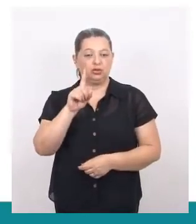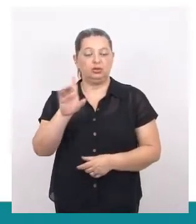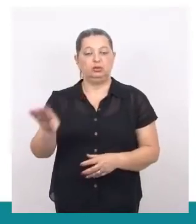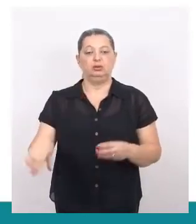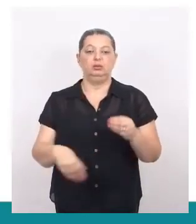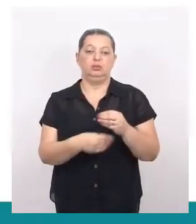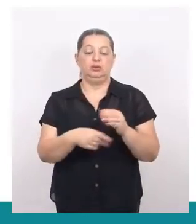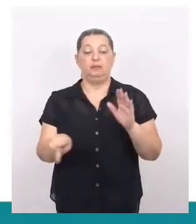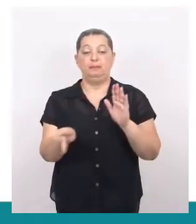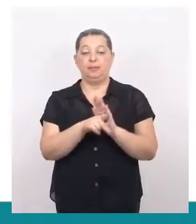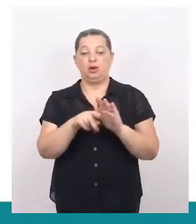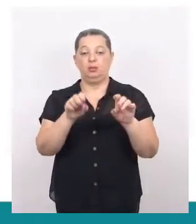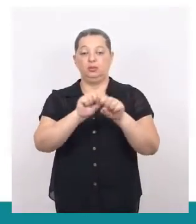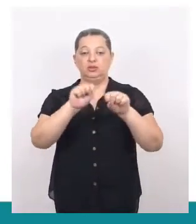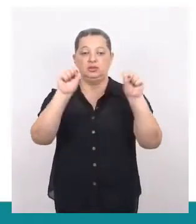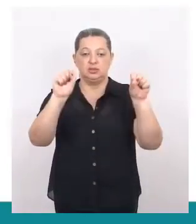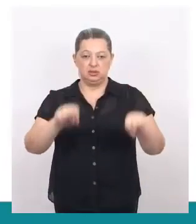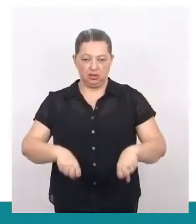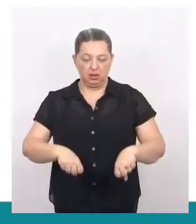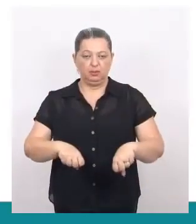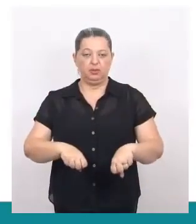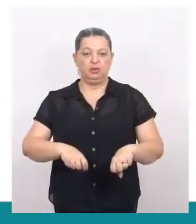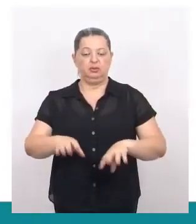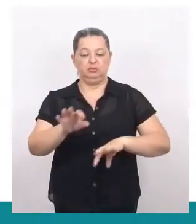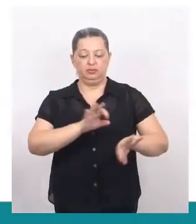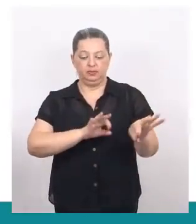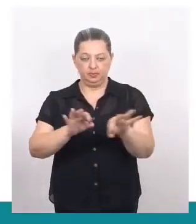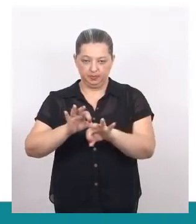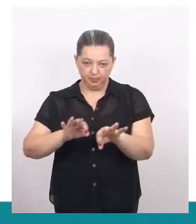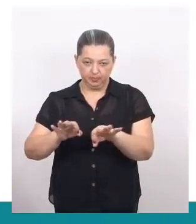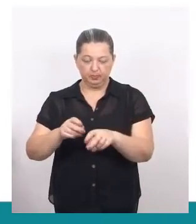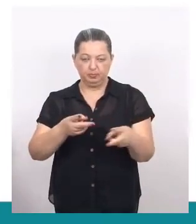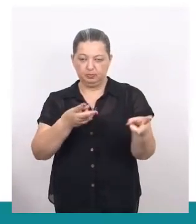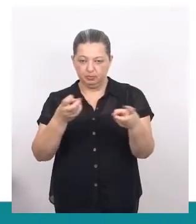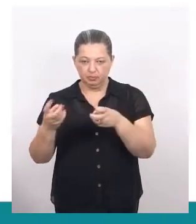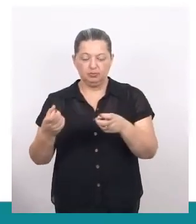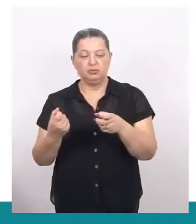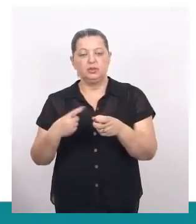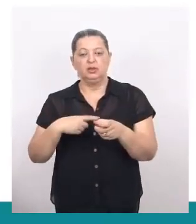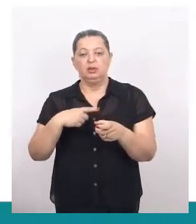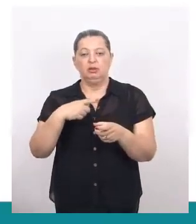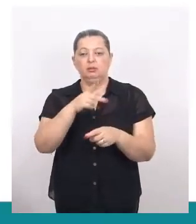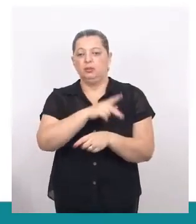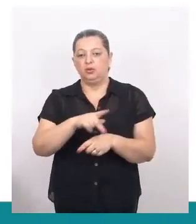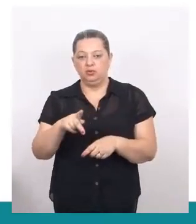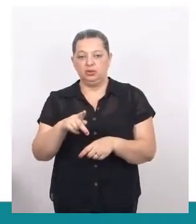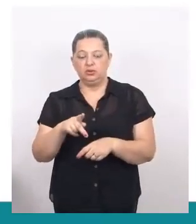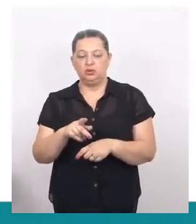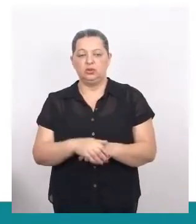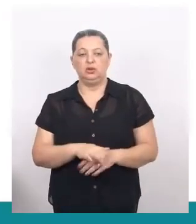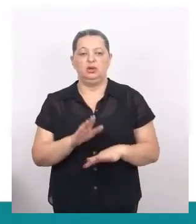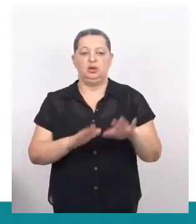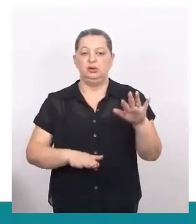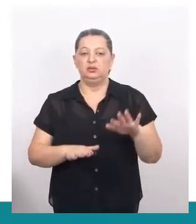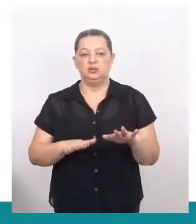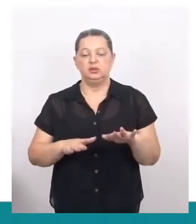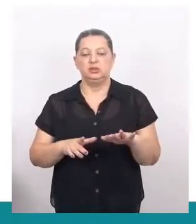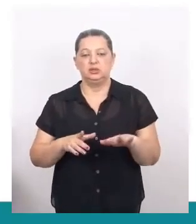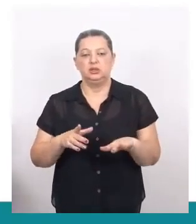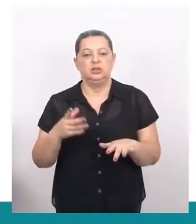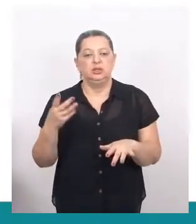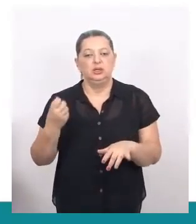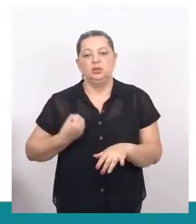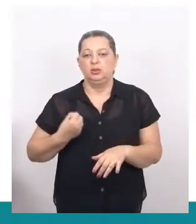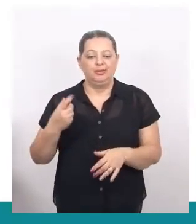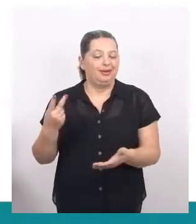próprio sistema vai fazer um balanço e identificar se existe algum professor que, por acaso, está com o número errado de